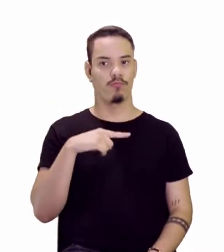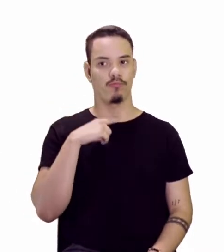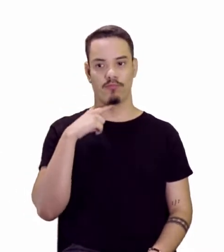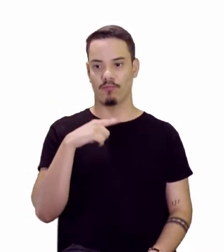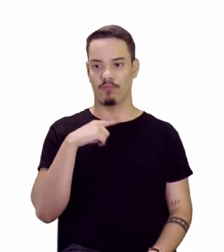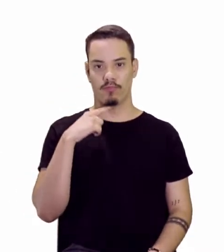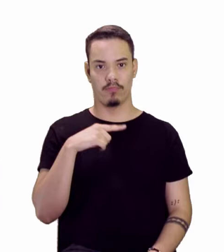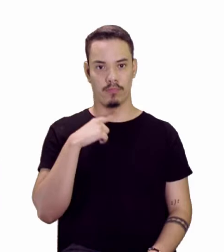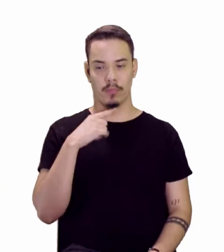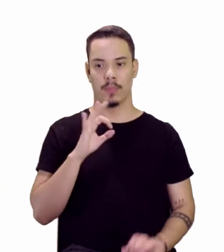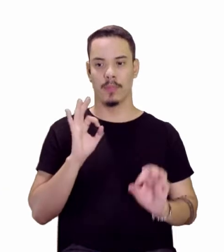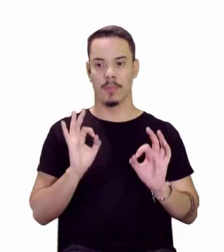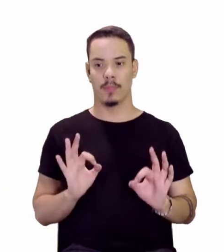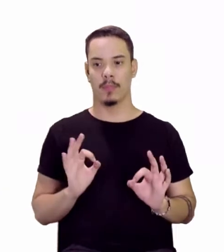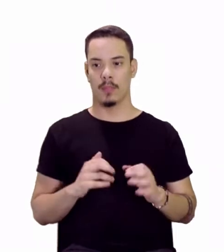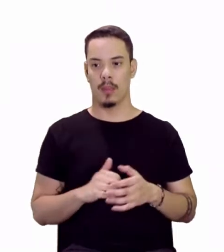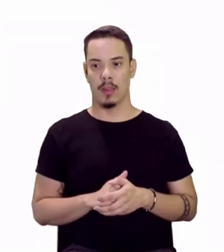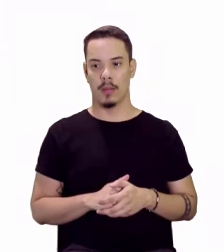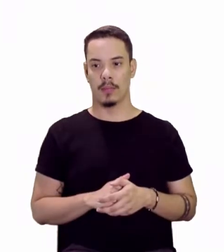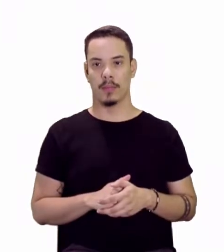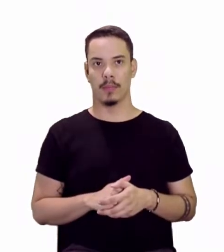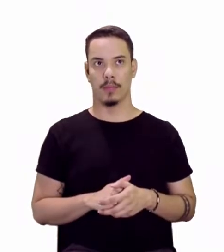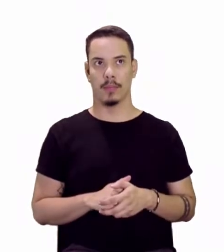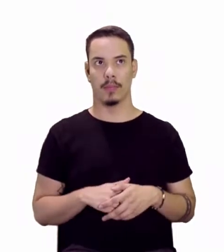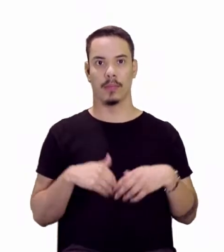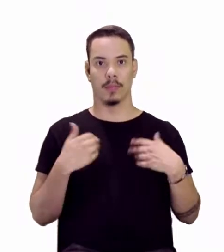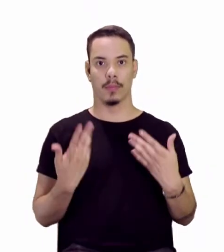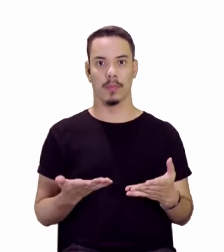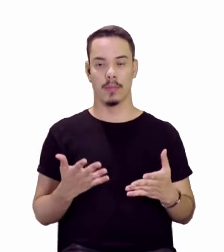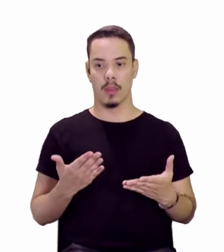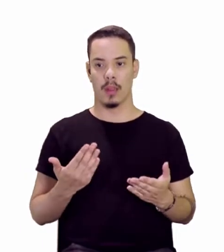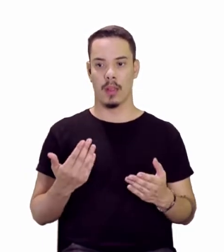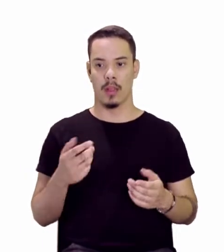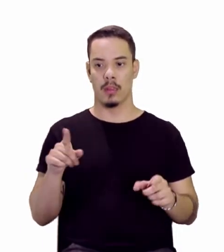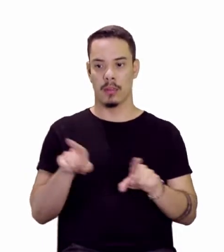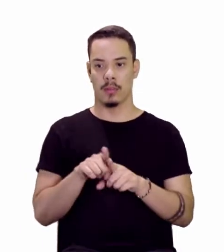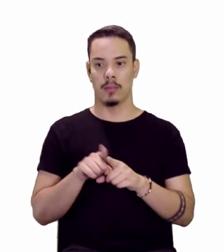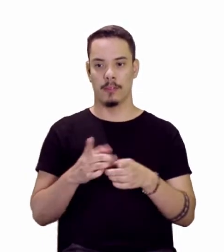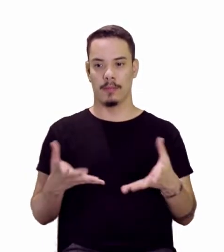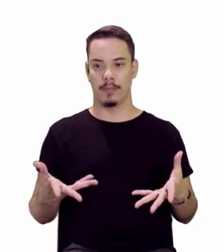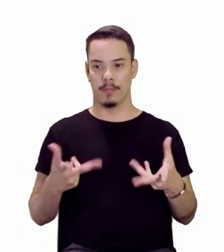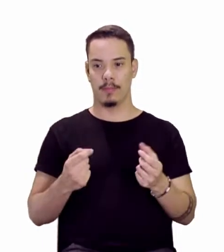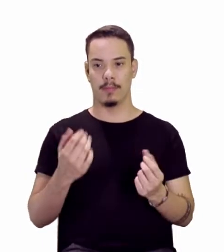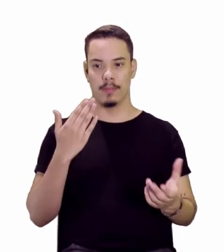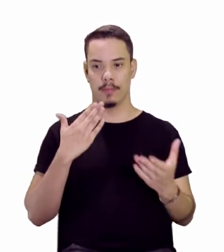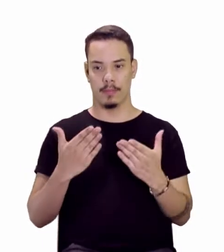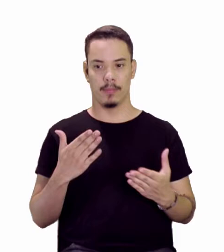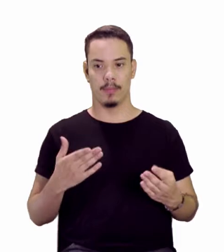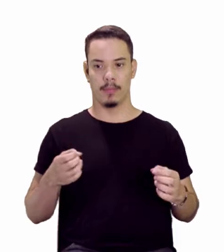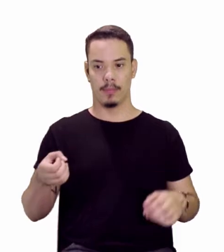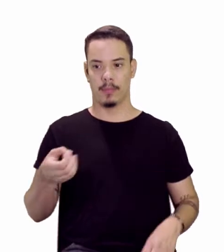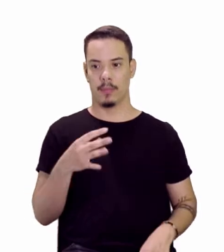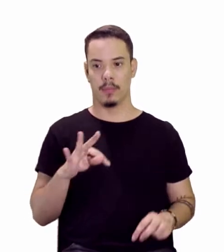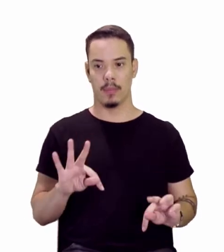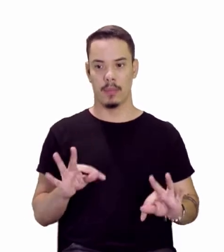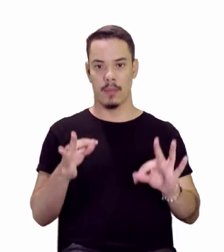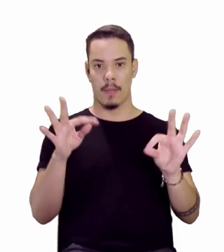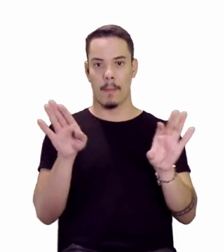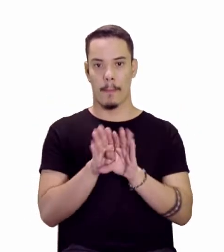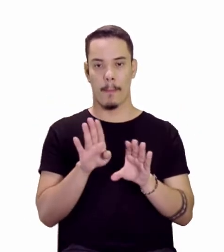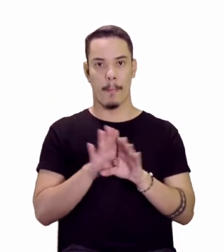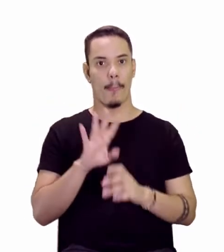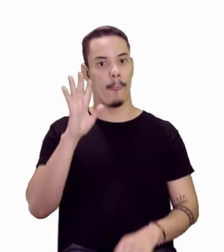né? Justamente. Nada. E ali como habilidades nós temos comparar a evolução e a modernização tecnológica com as